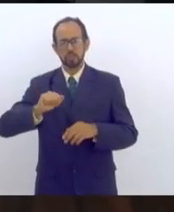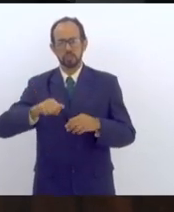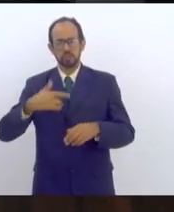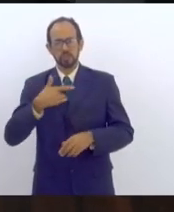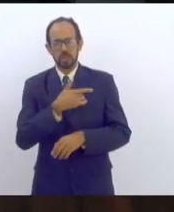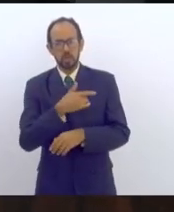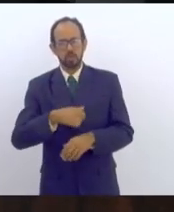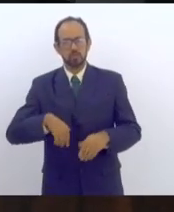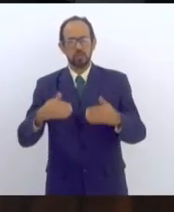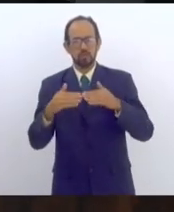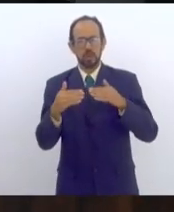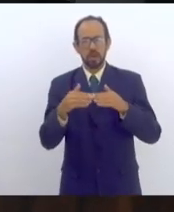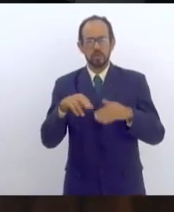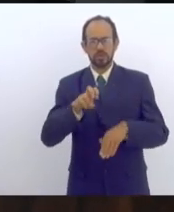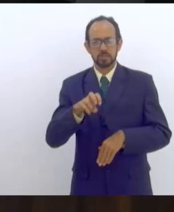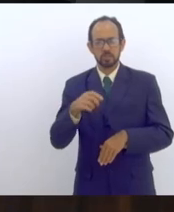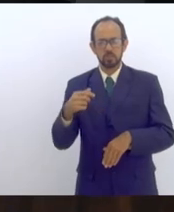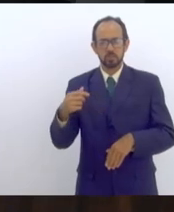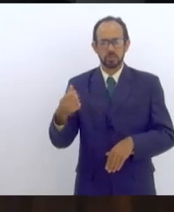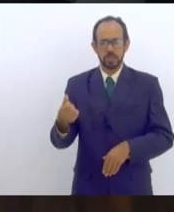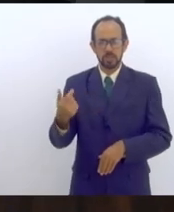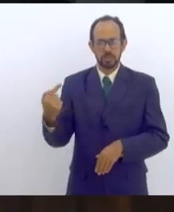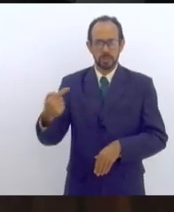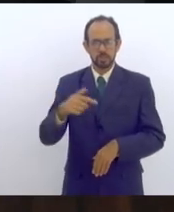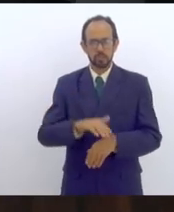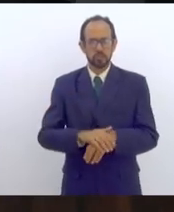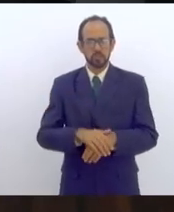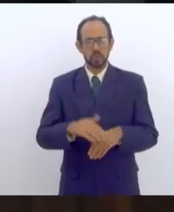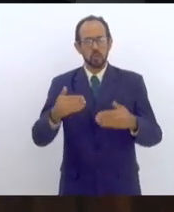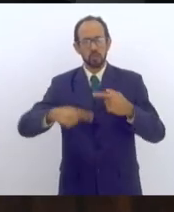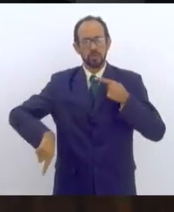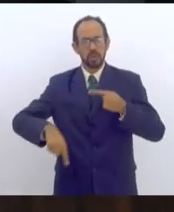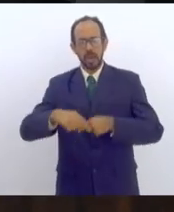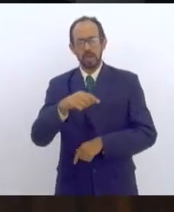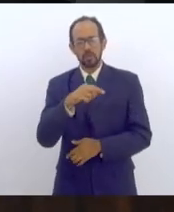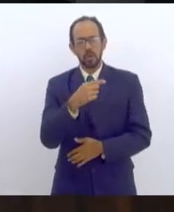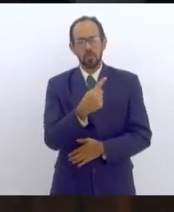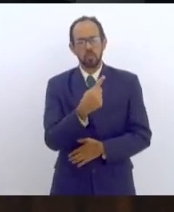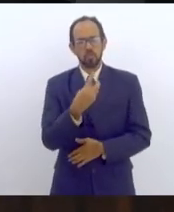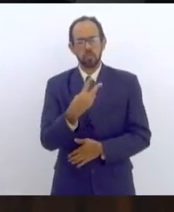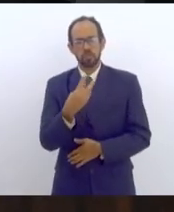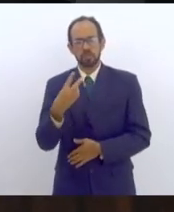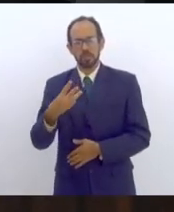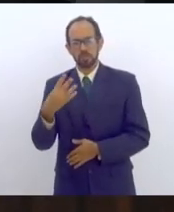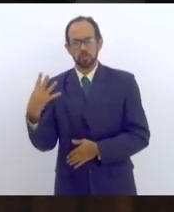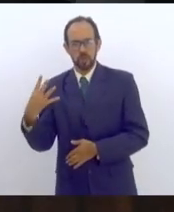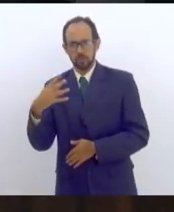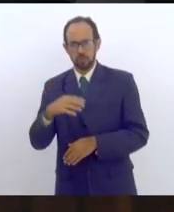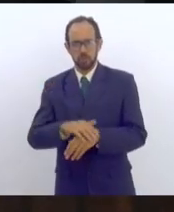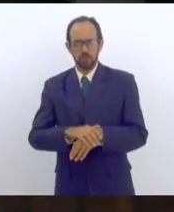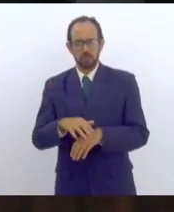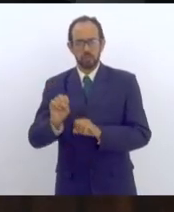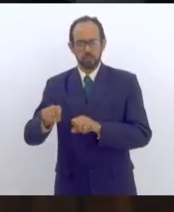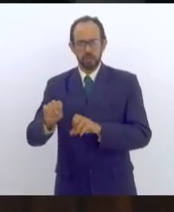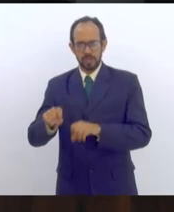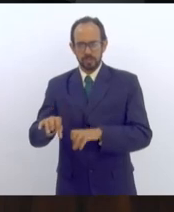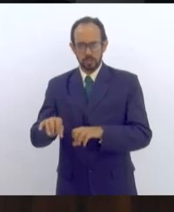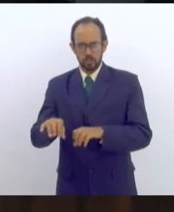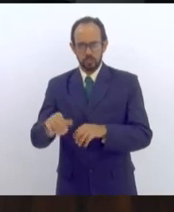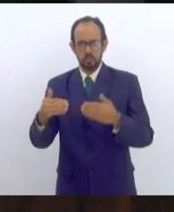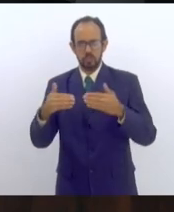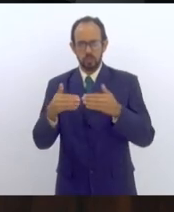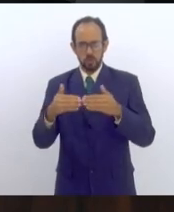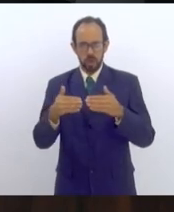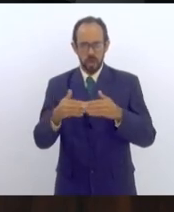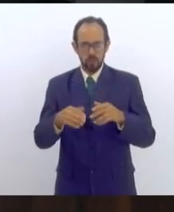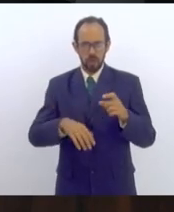6 e 7, contrárias às emendas de número 1, 2, 3 e 4. De educação favorável às